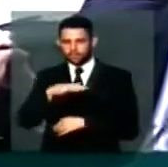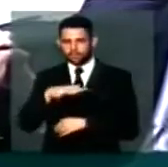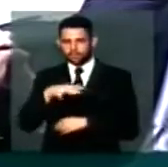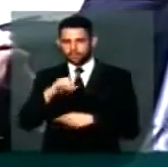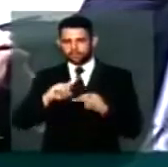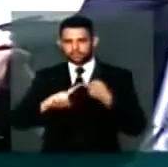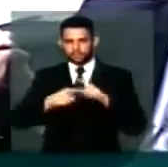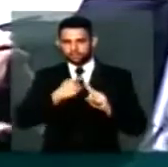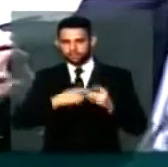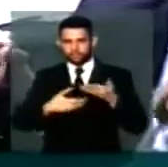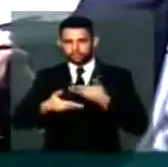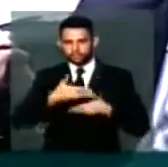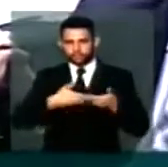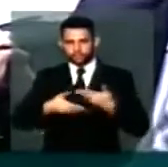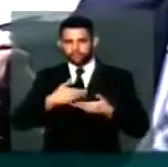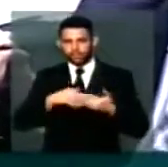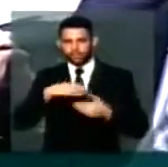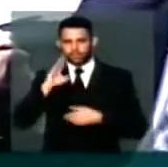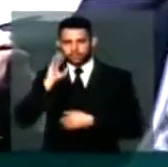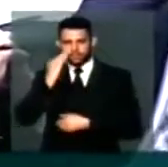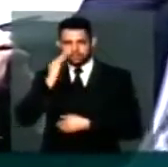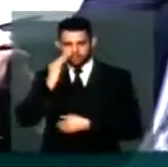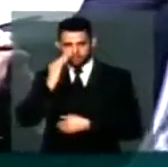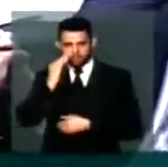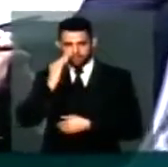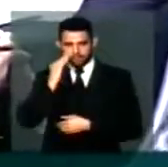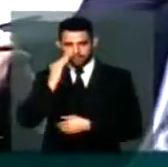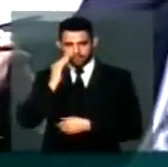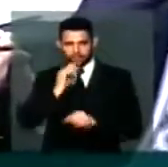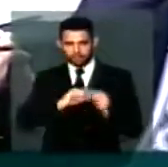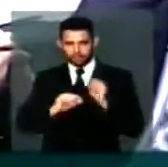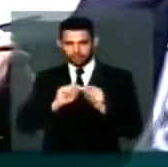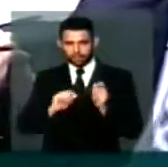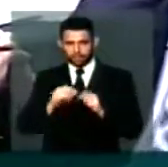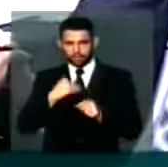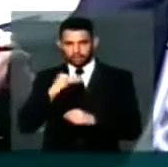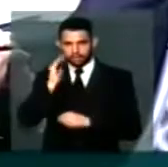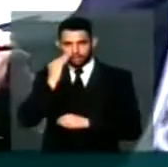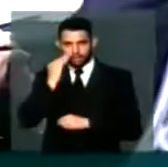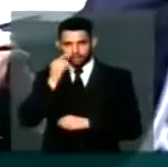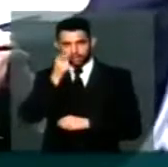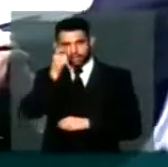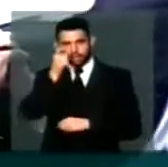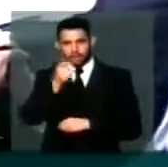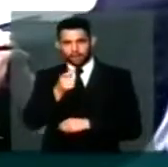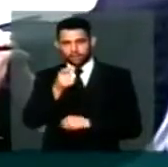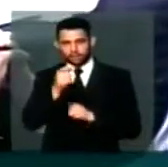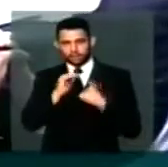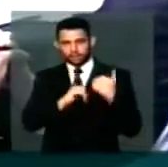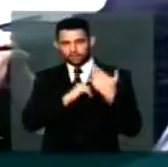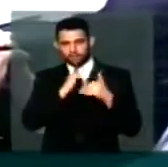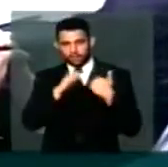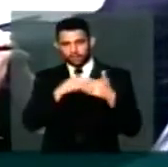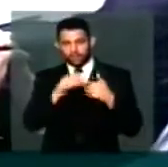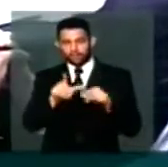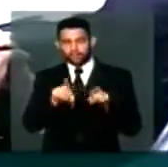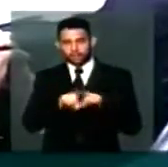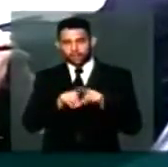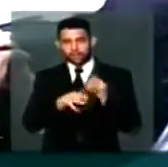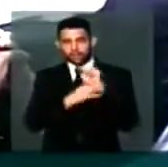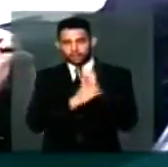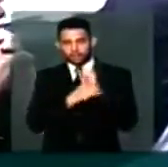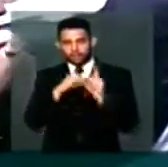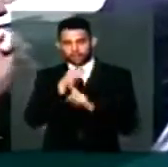de negociação e de entendimento que atenda os interesses de desenvolvimento e de